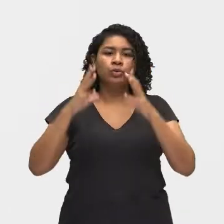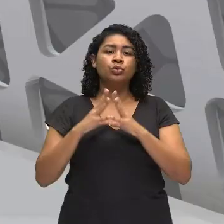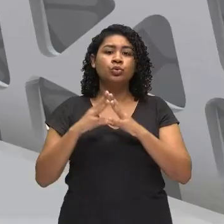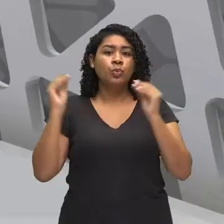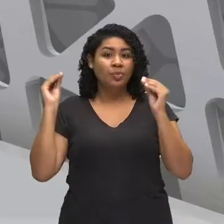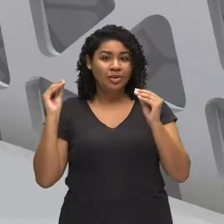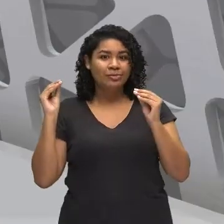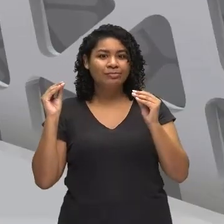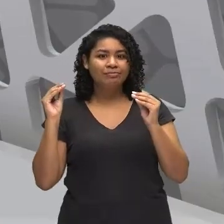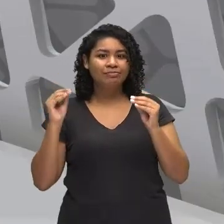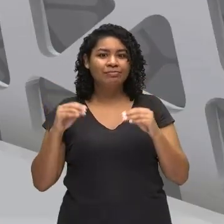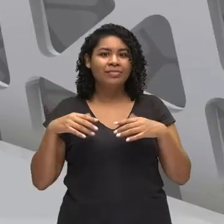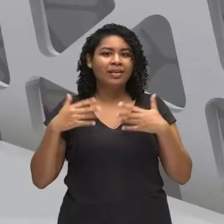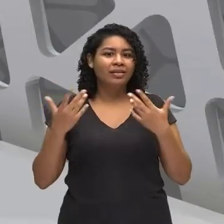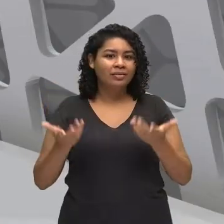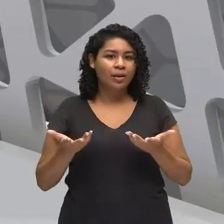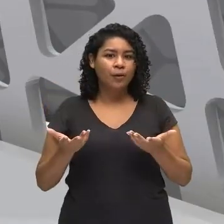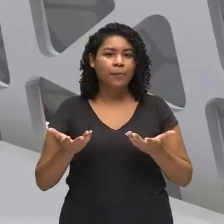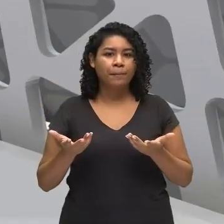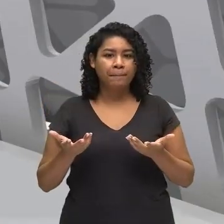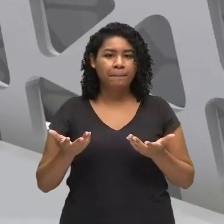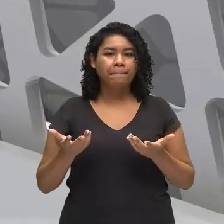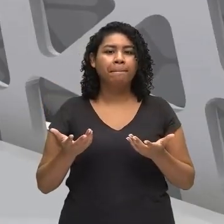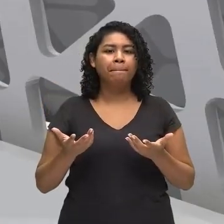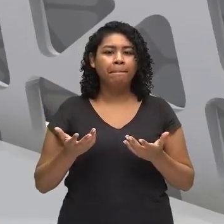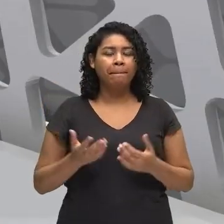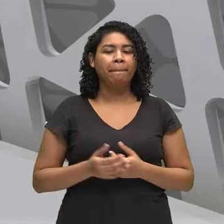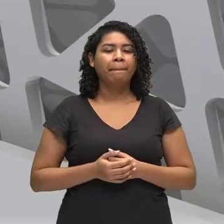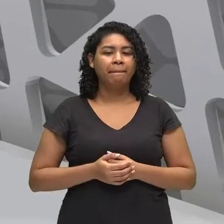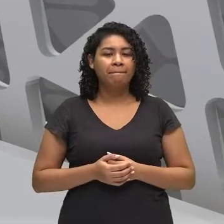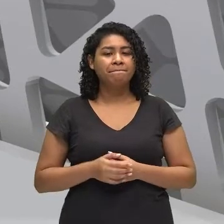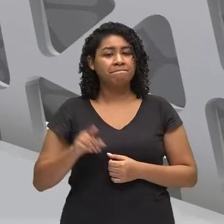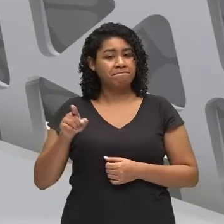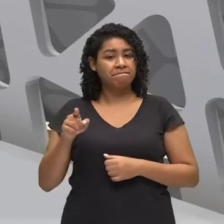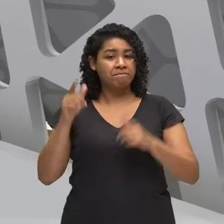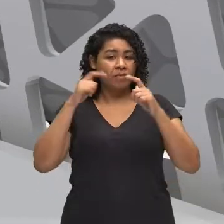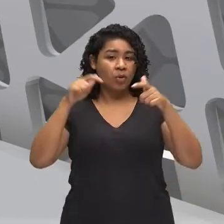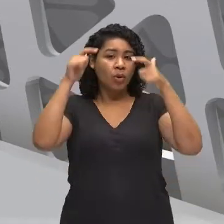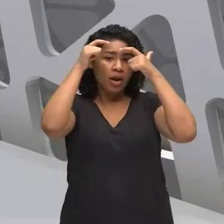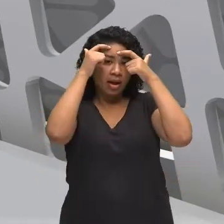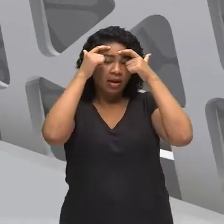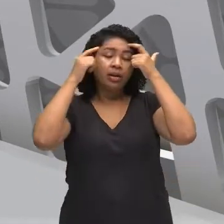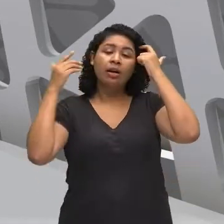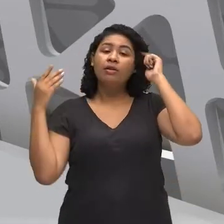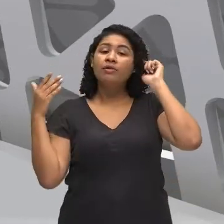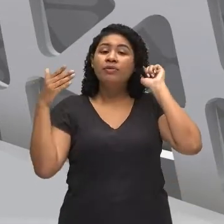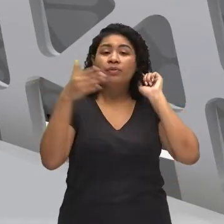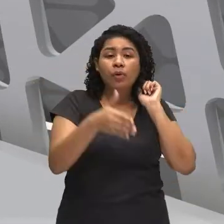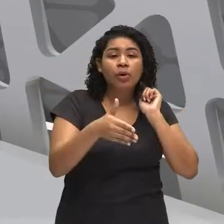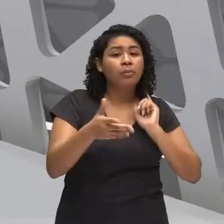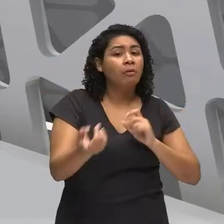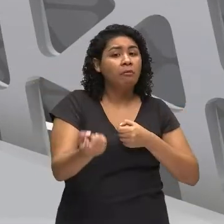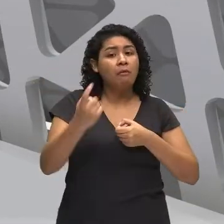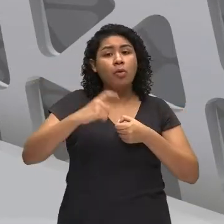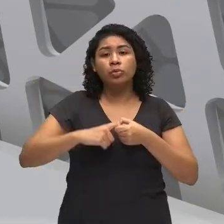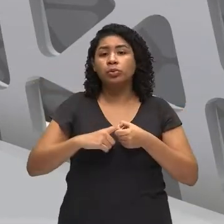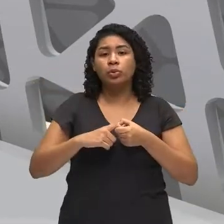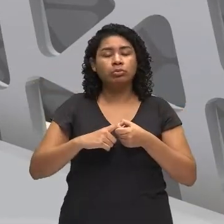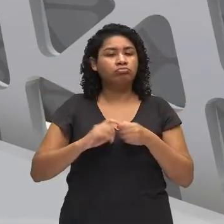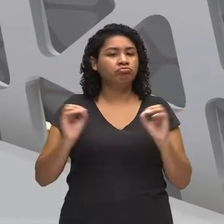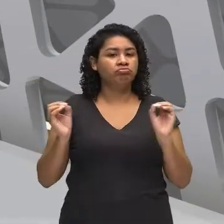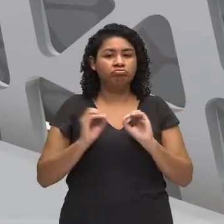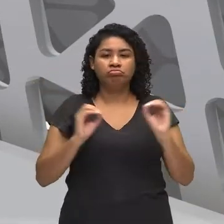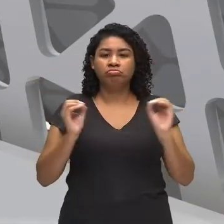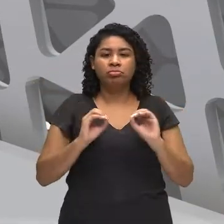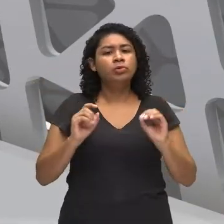Quibir. Dentre aquelas inúmeras cruzadas, ele foi para lá, mas não voltou. Então, o